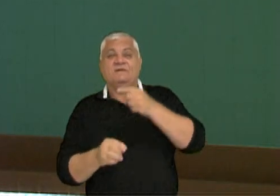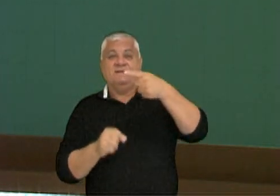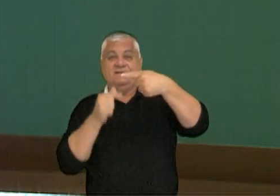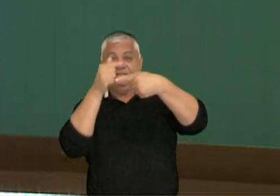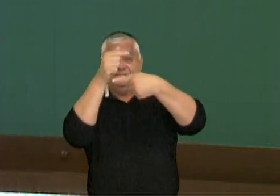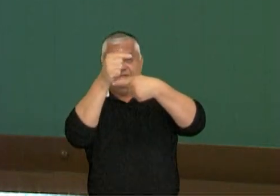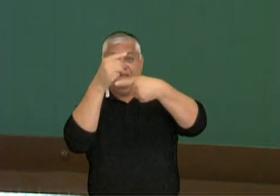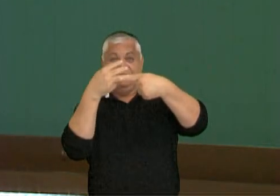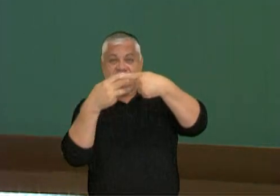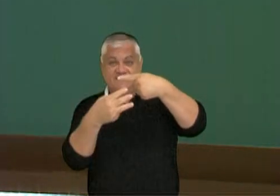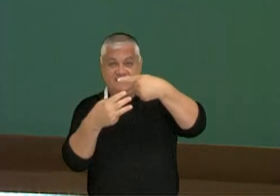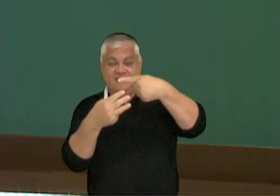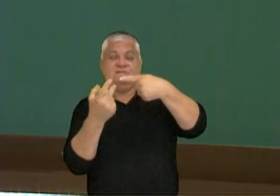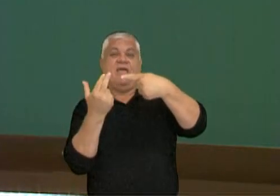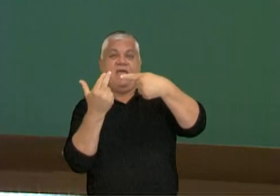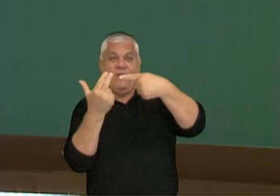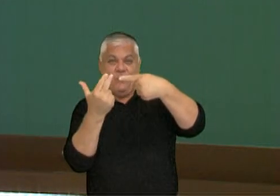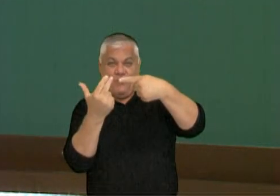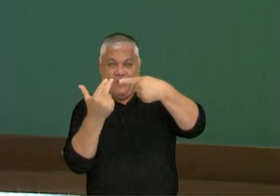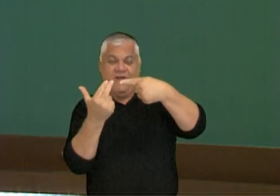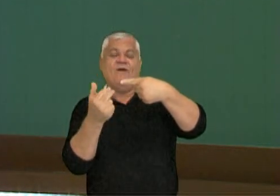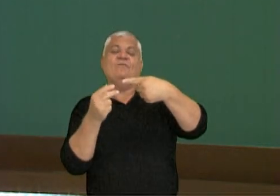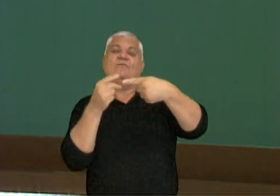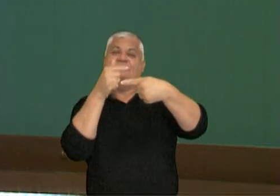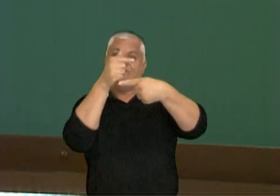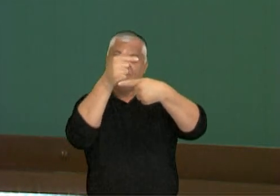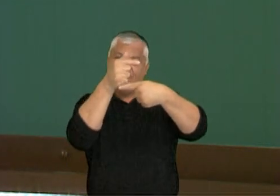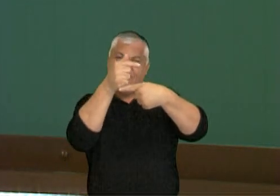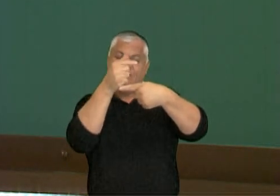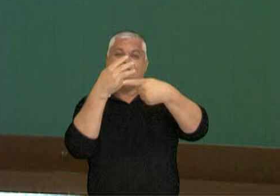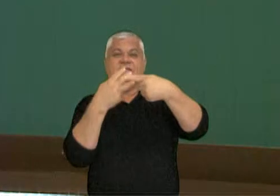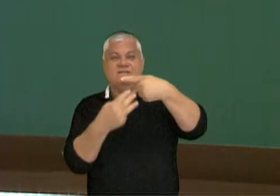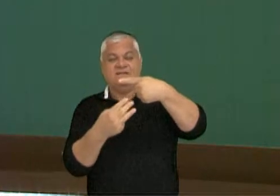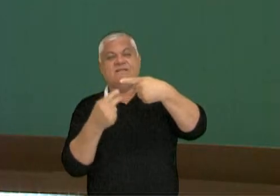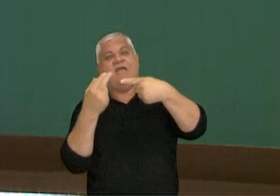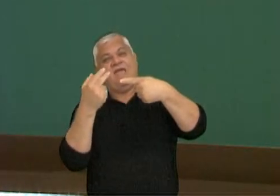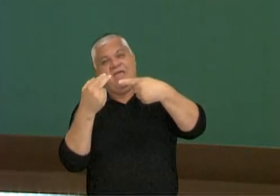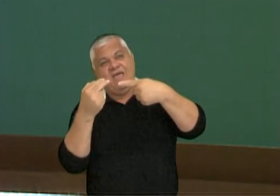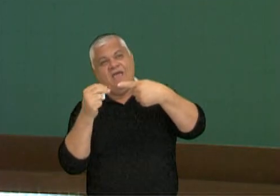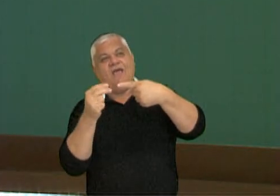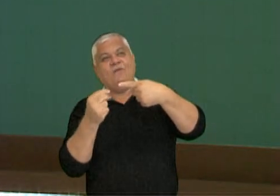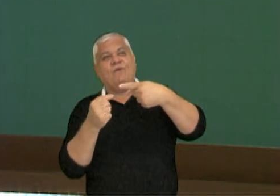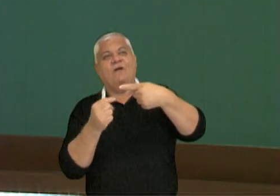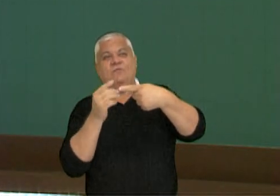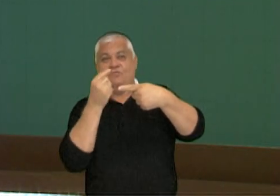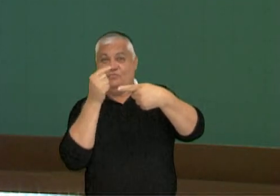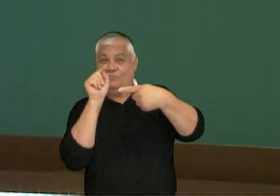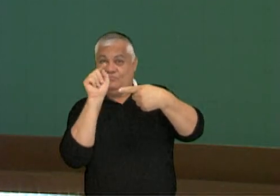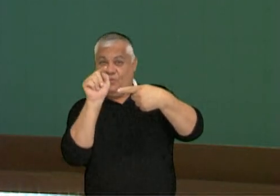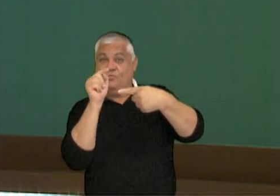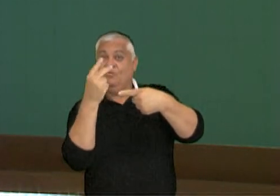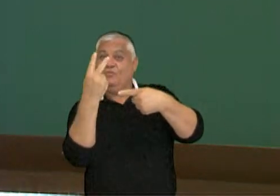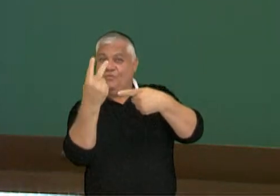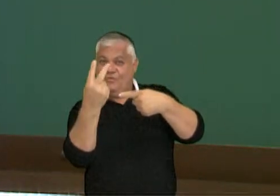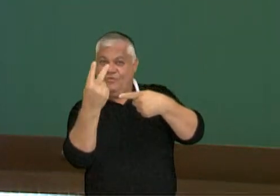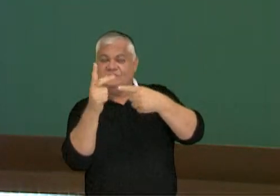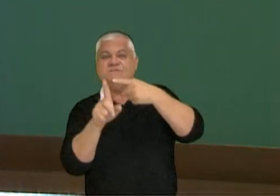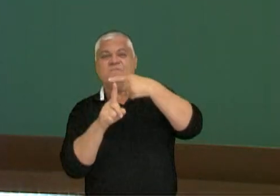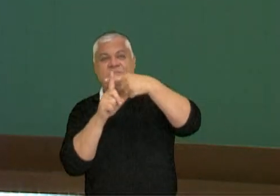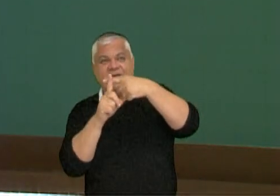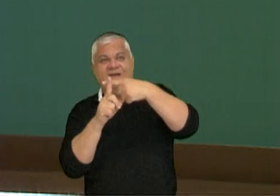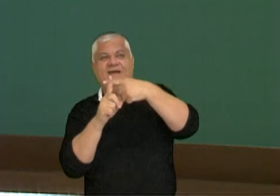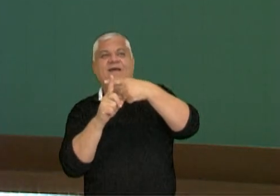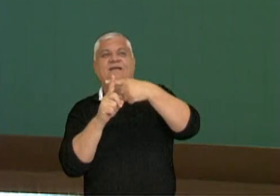7/3 corresponde, é a mesma coisa que 2 inteiros e 1/3, eu vou marcar aqui 2 inteiros